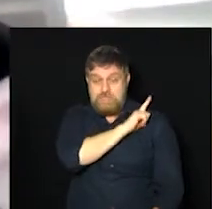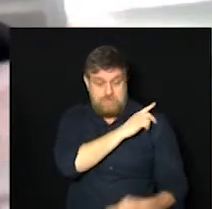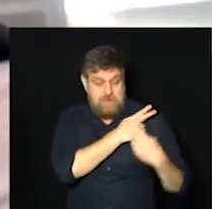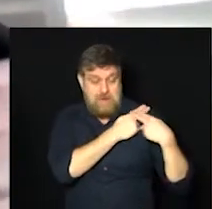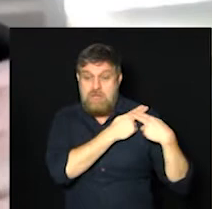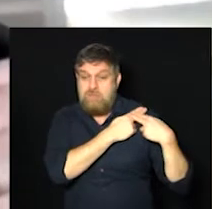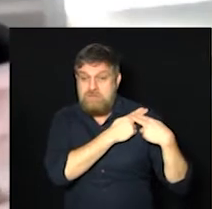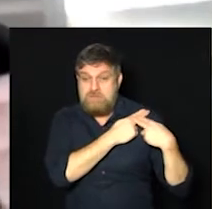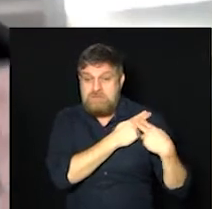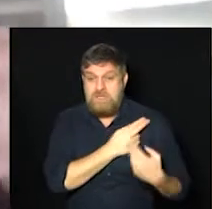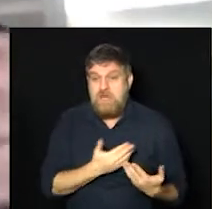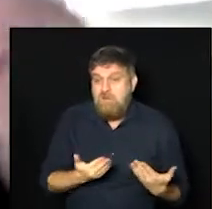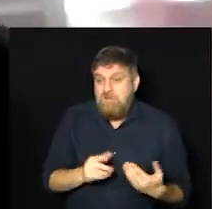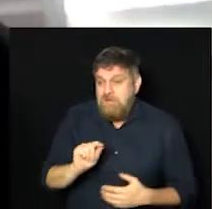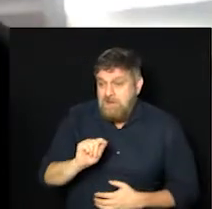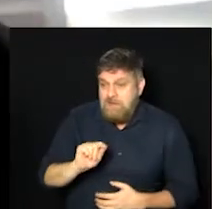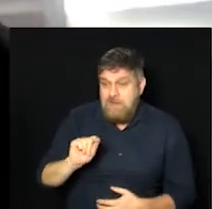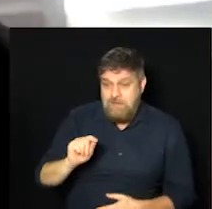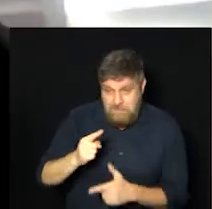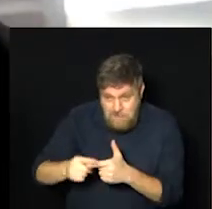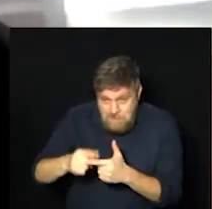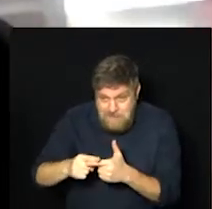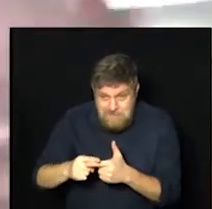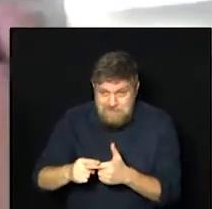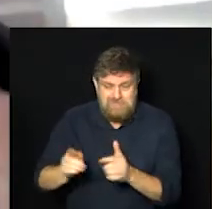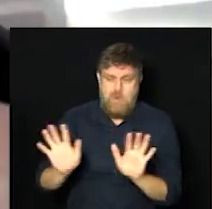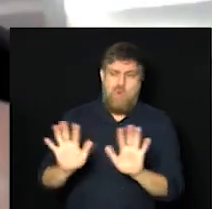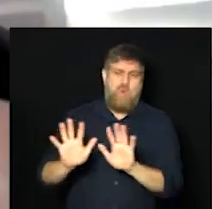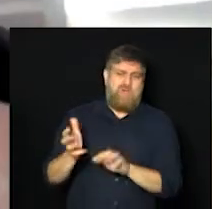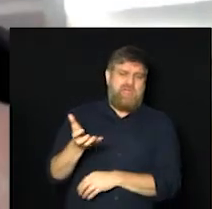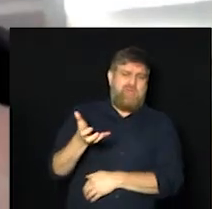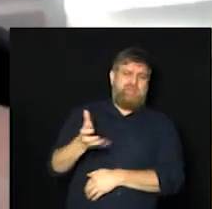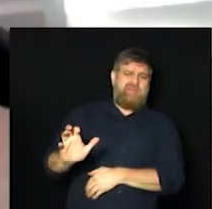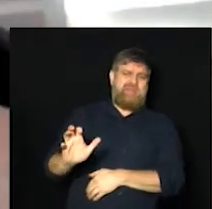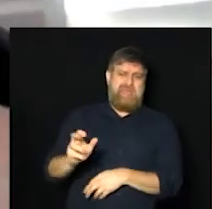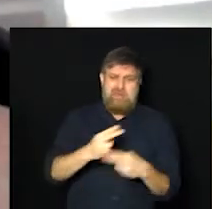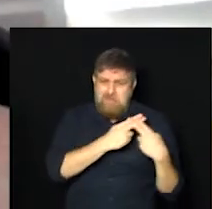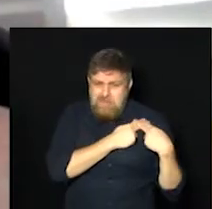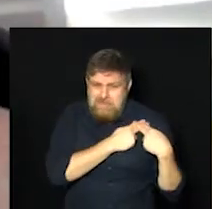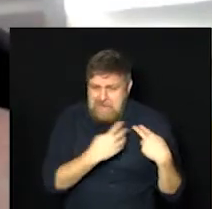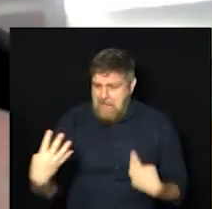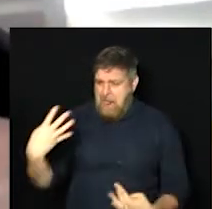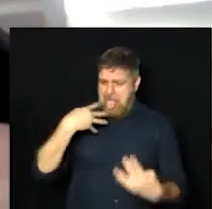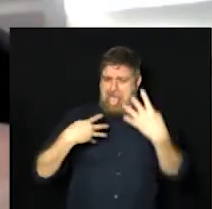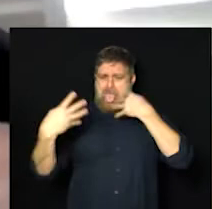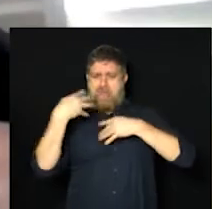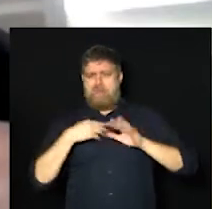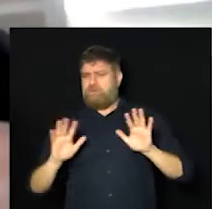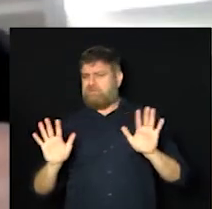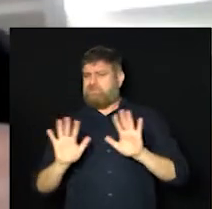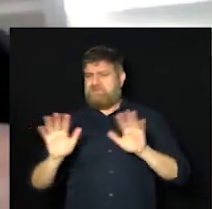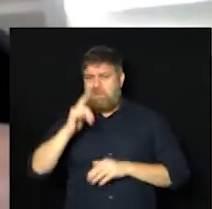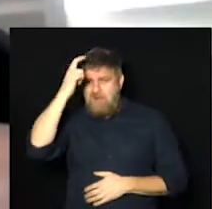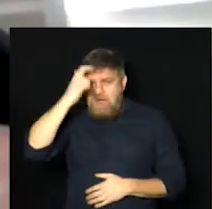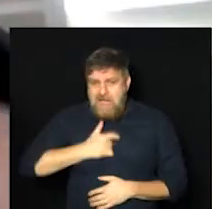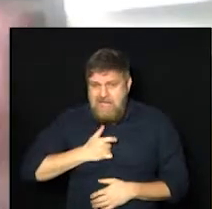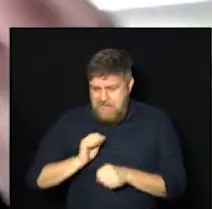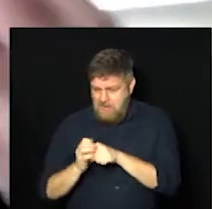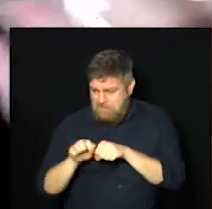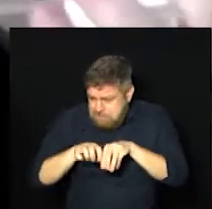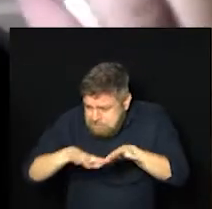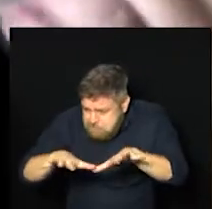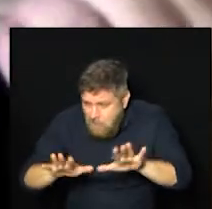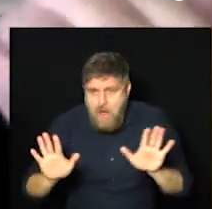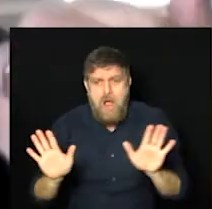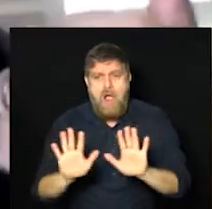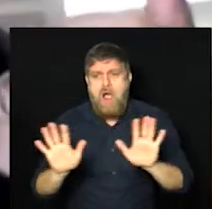Gabriel, o que você menos quer é problema. Então, eu não quero responsabilidade para mim nesse sentido. Então, eu não estou aqui para contaminar ninguém.